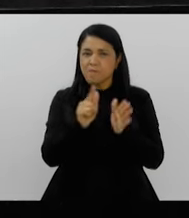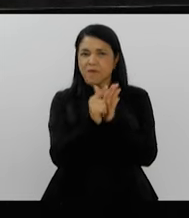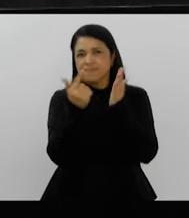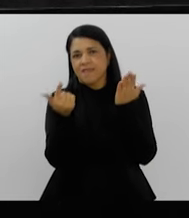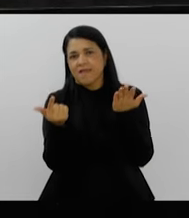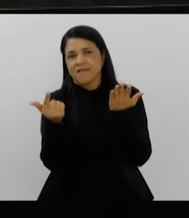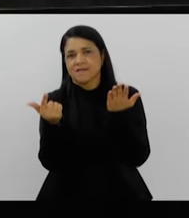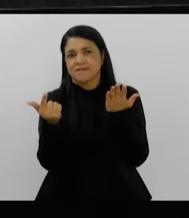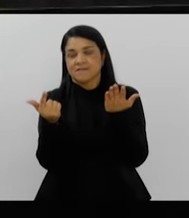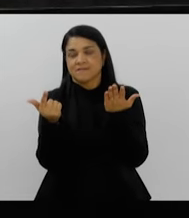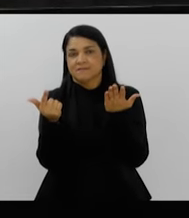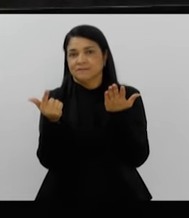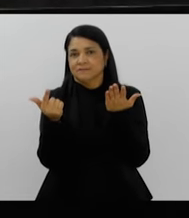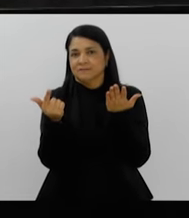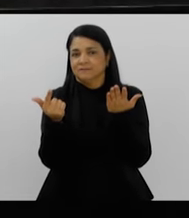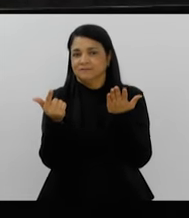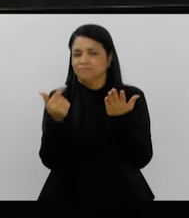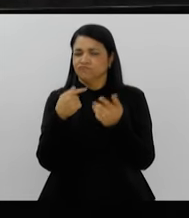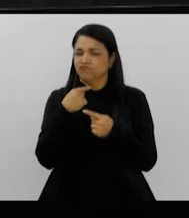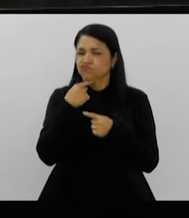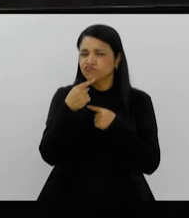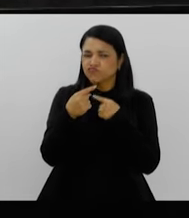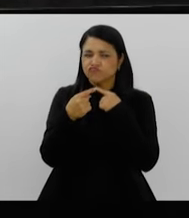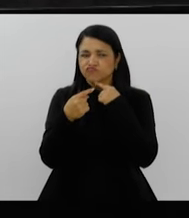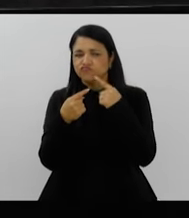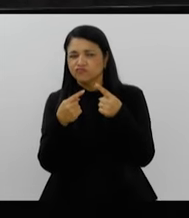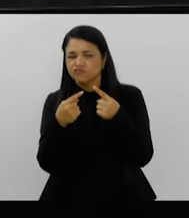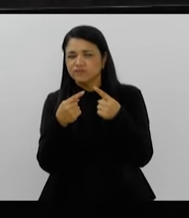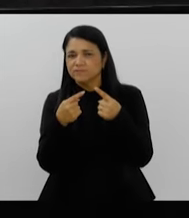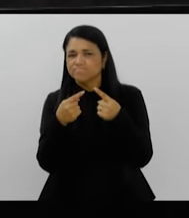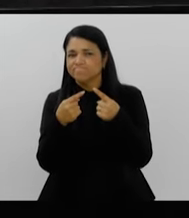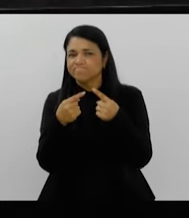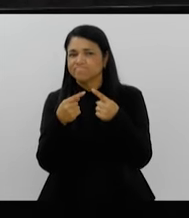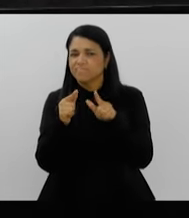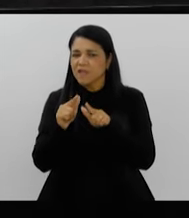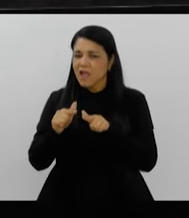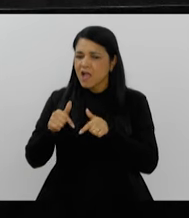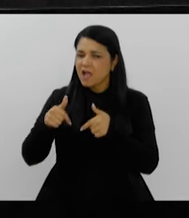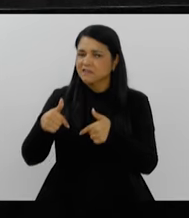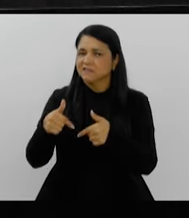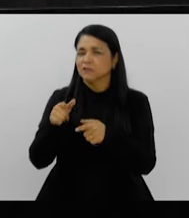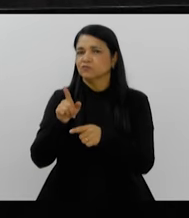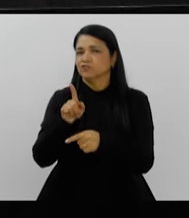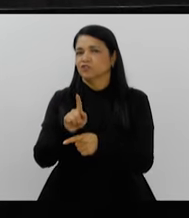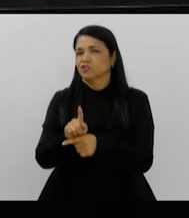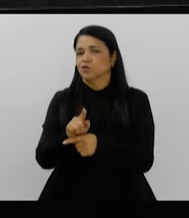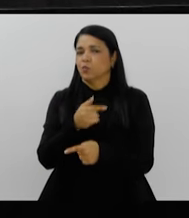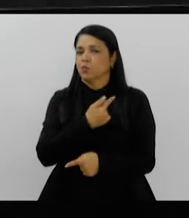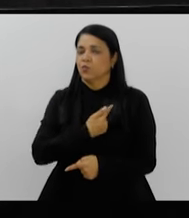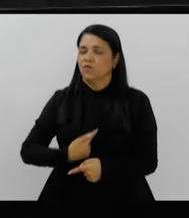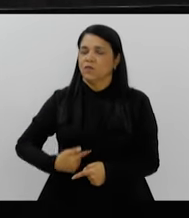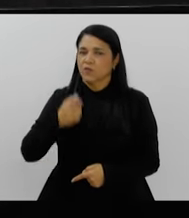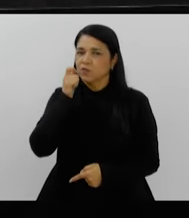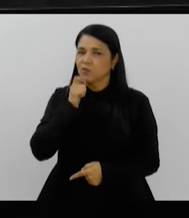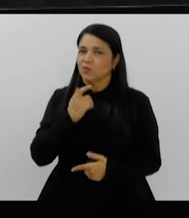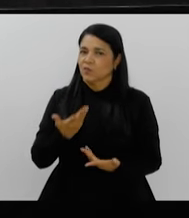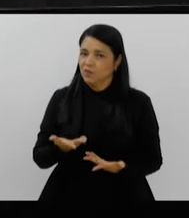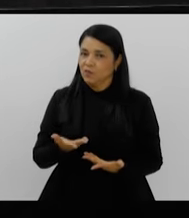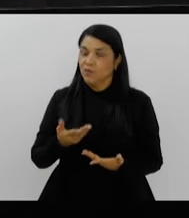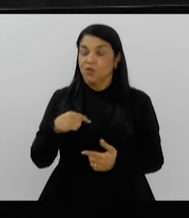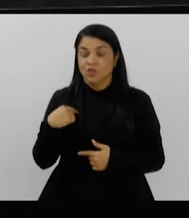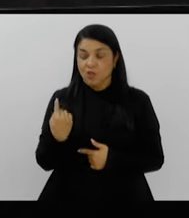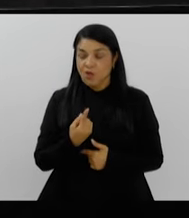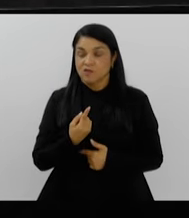mais colocam em dúvida, em xeque, não é, a gestão do nosso governador Cláudio Castro. Eu digo